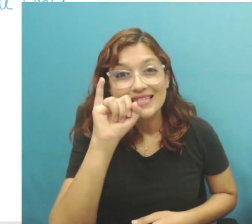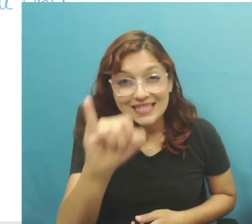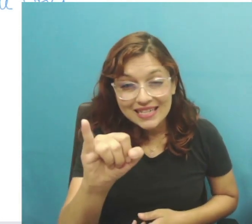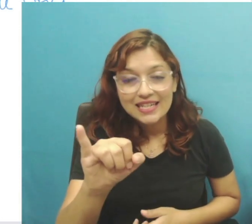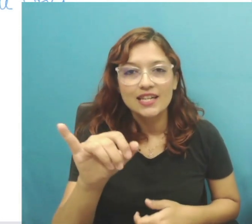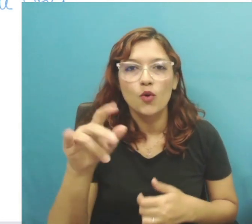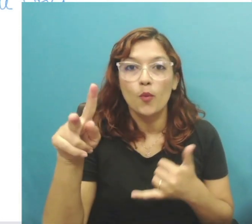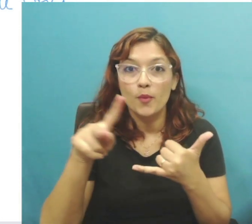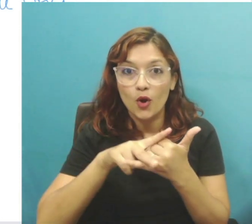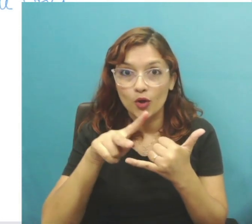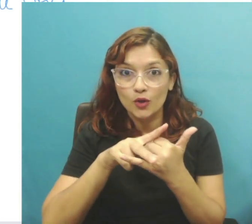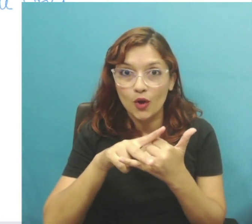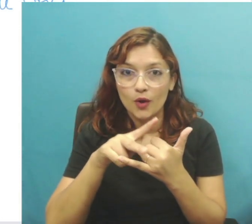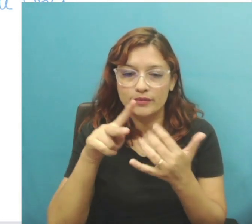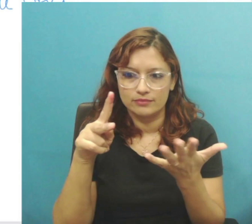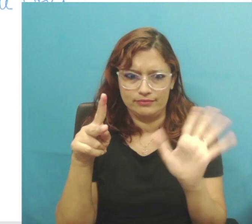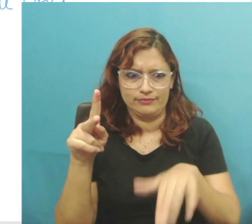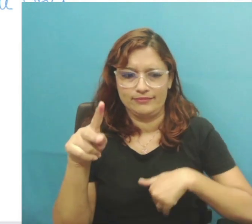Beleza?